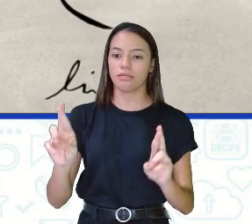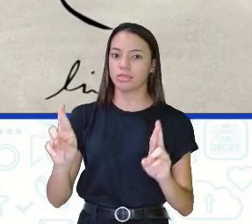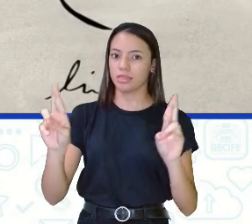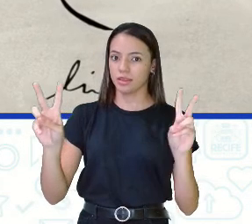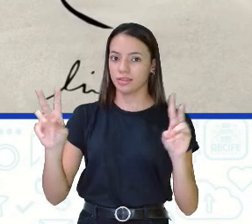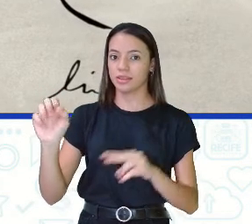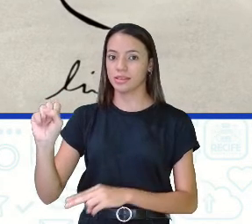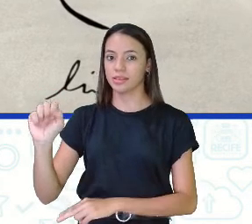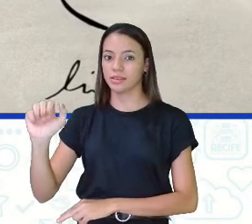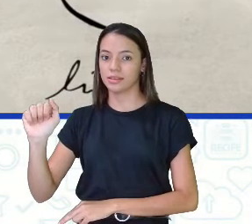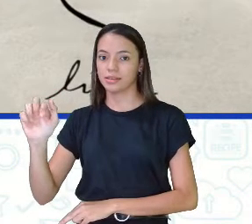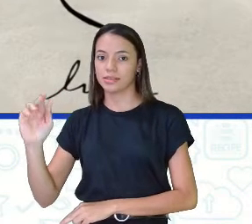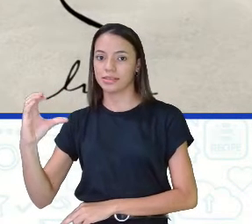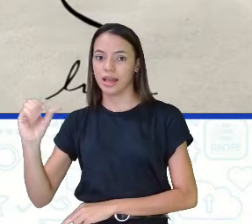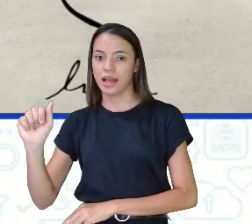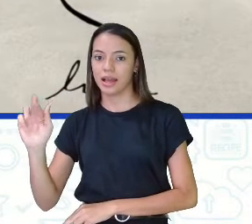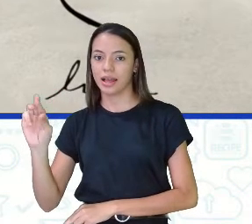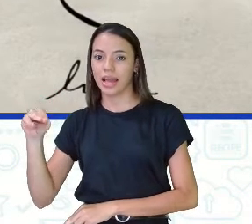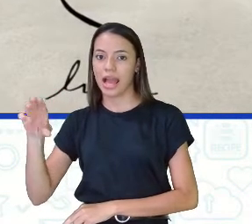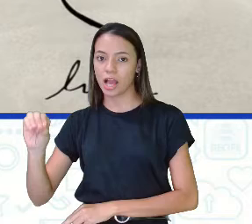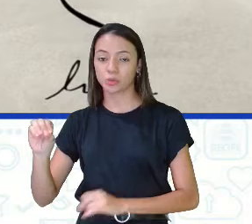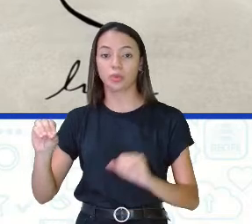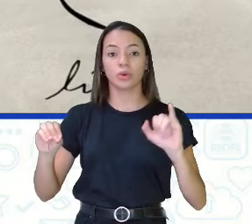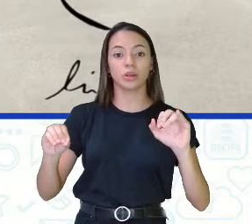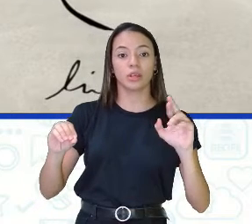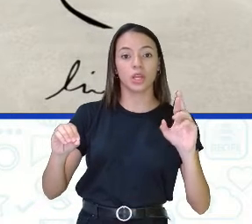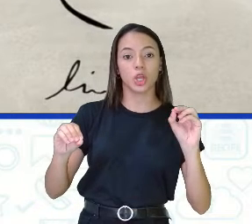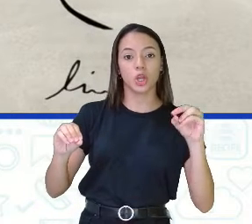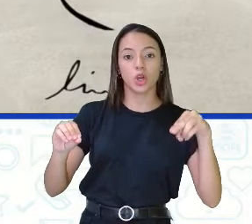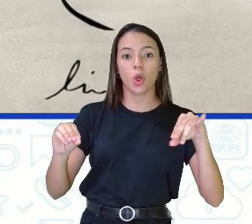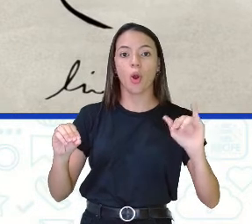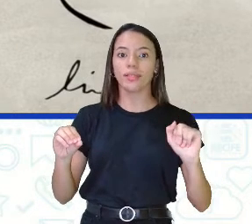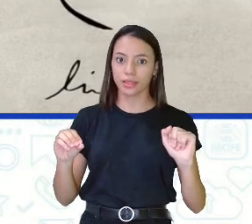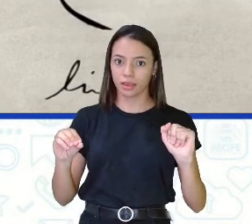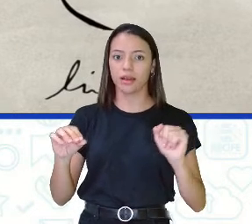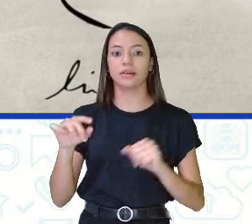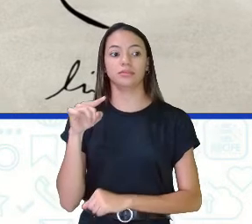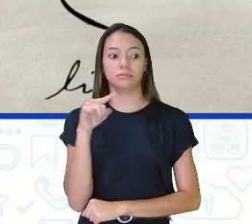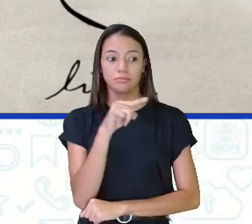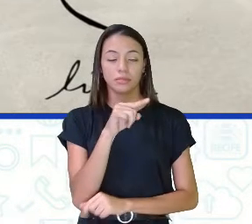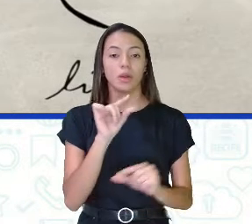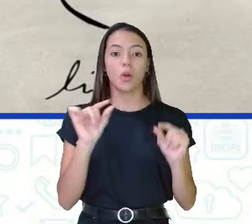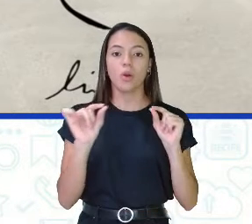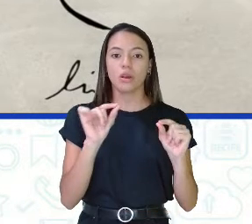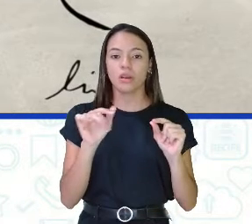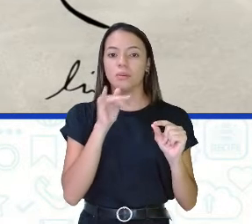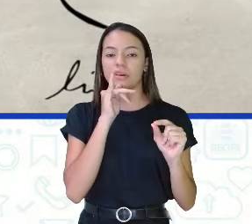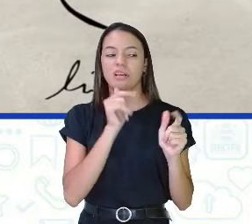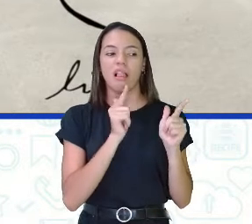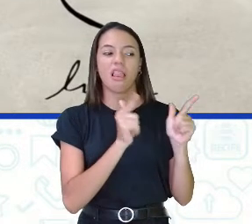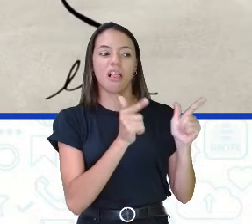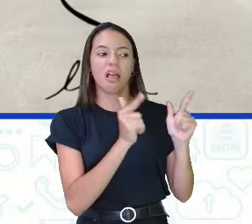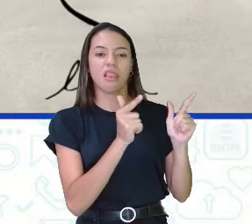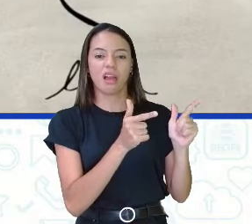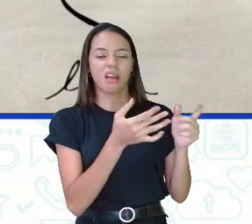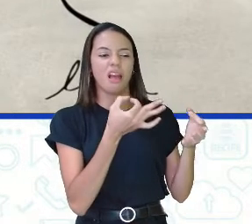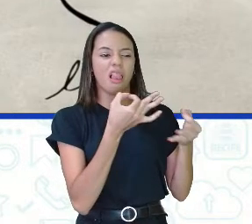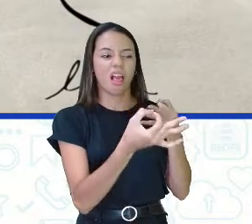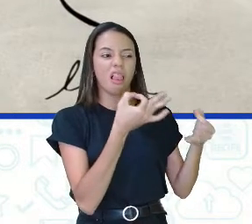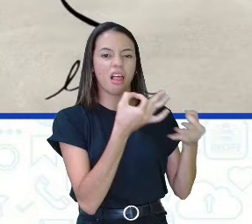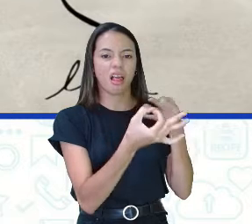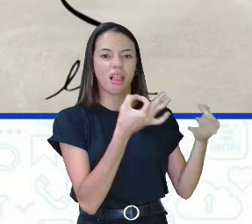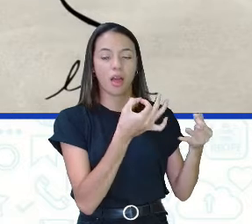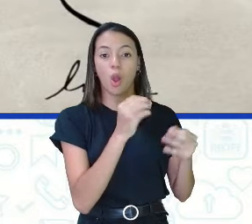entre sarcasmo e ironia, tá? A ironia é a arte de gozar de alguém, denunciar, de criticar ou